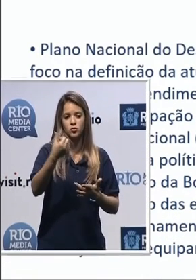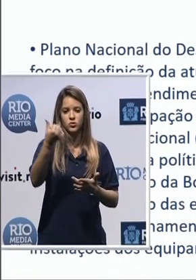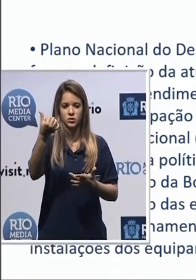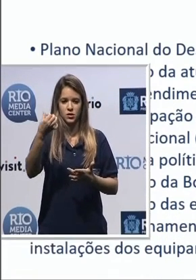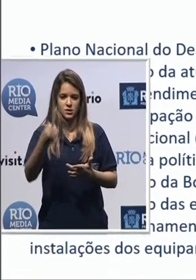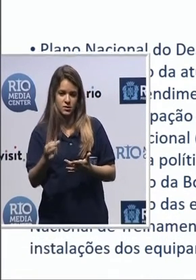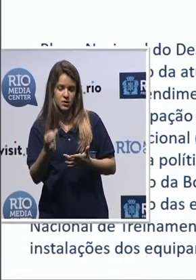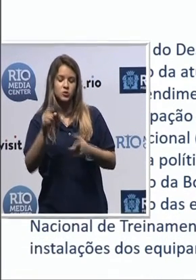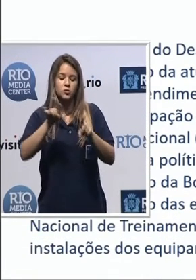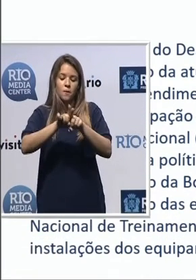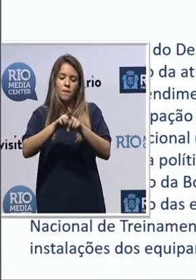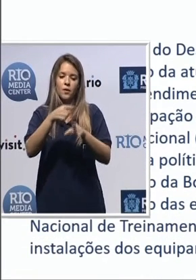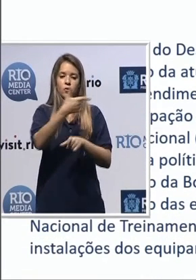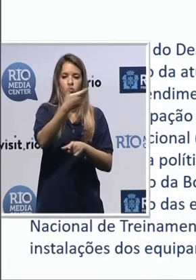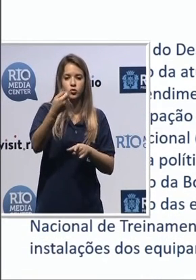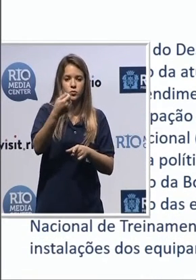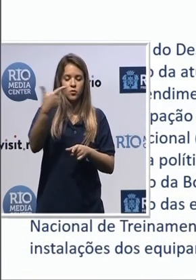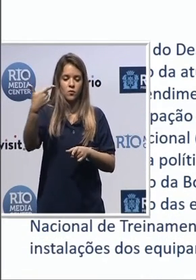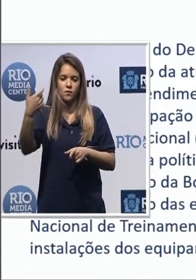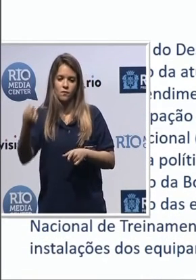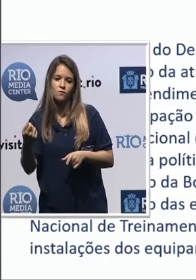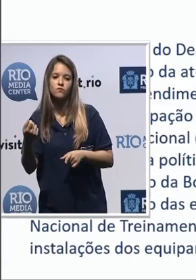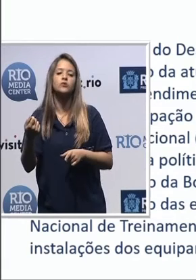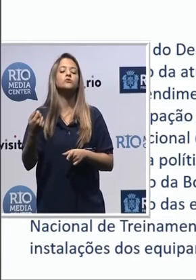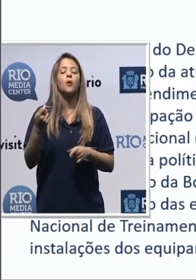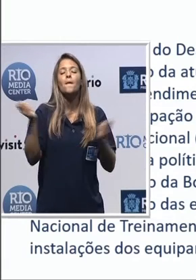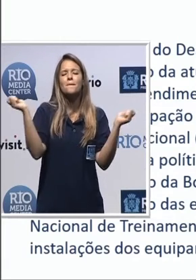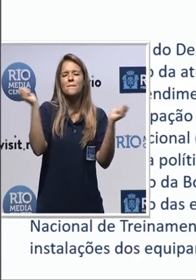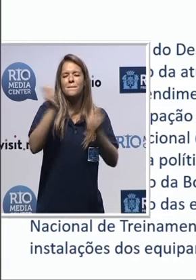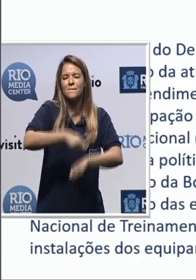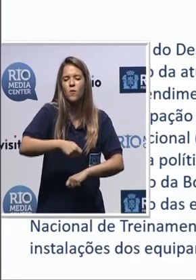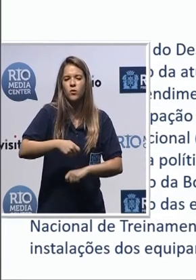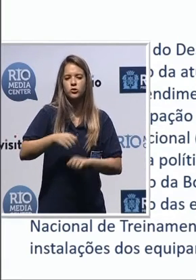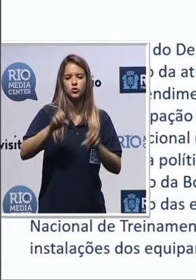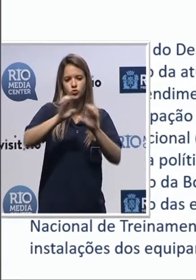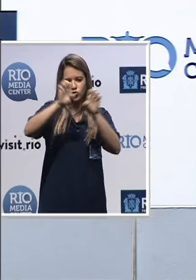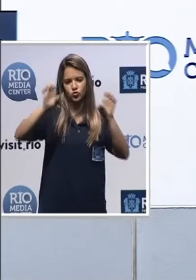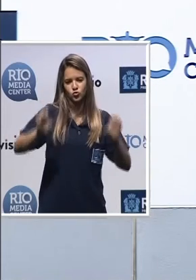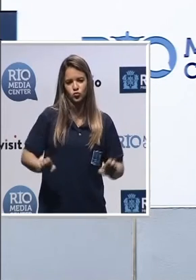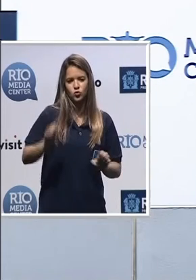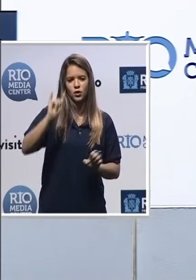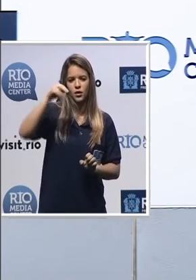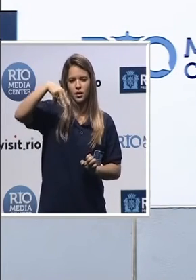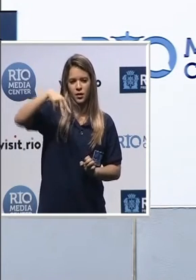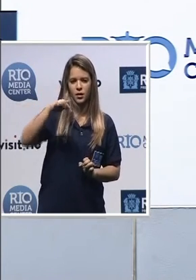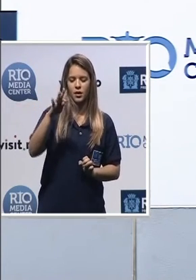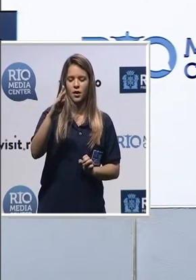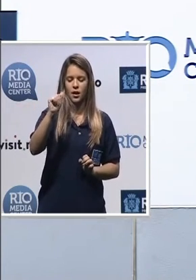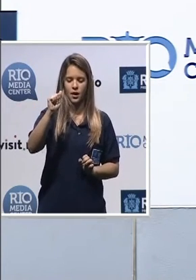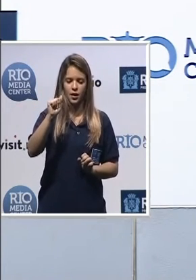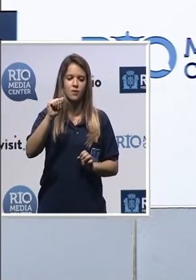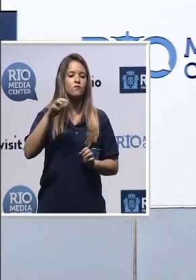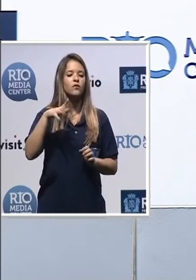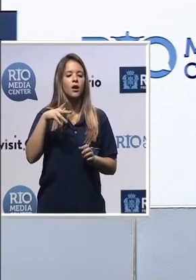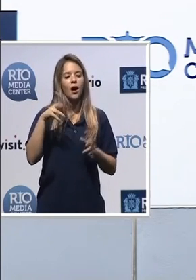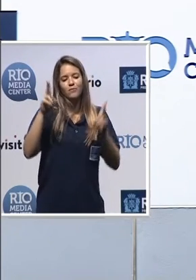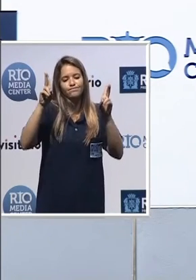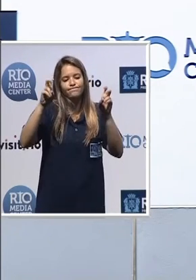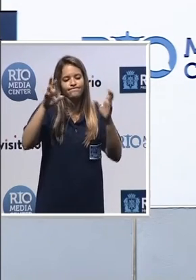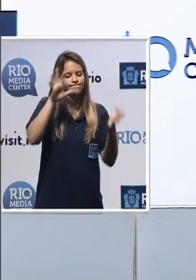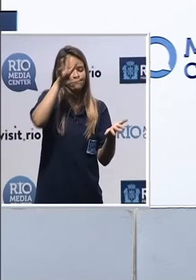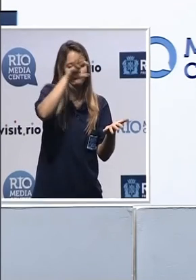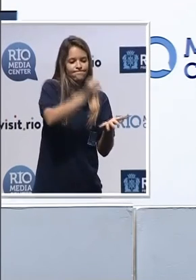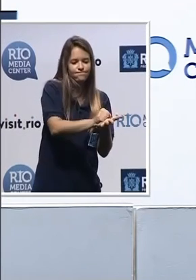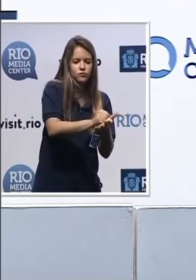a possibilidade do uso da infraestrutura olímpica da infraestrutura delegado tanto a gente está